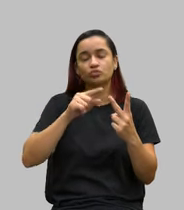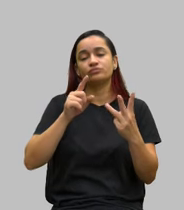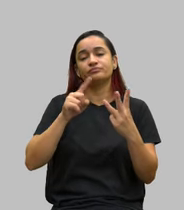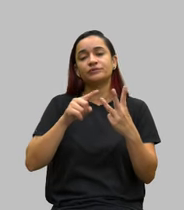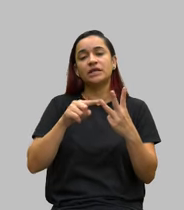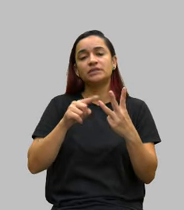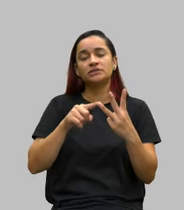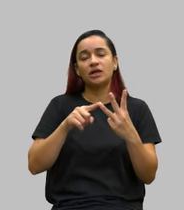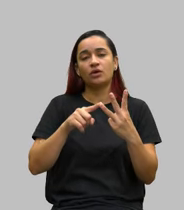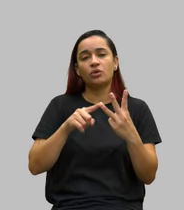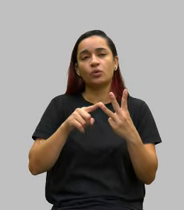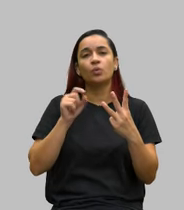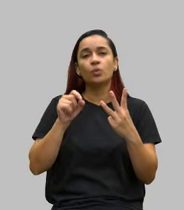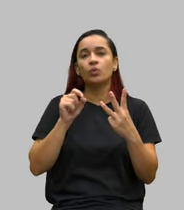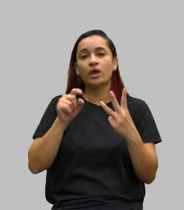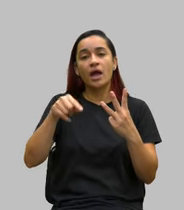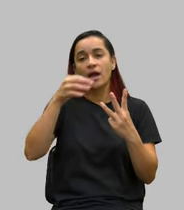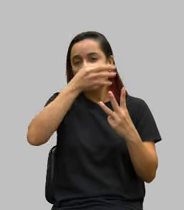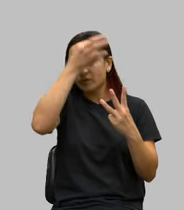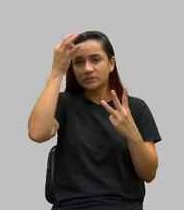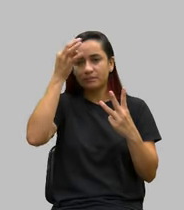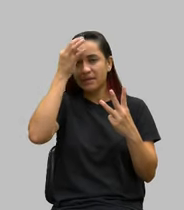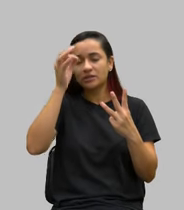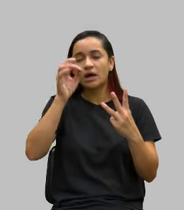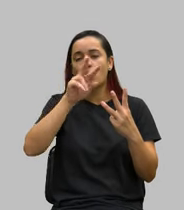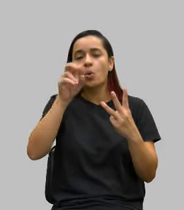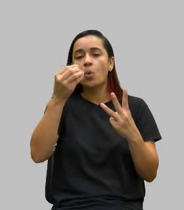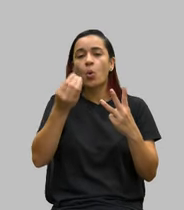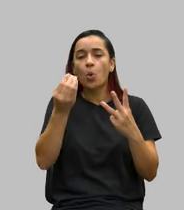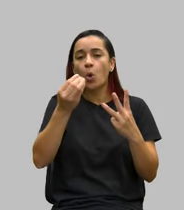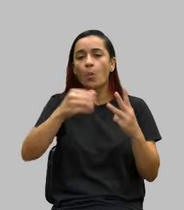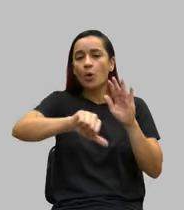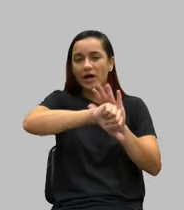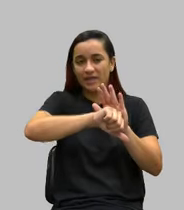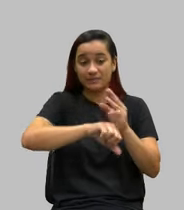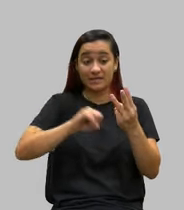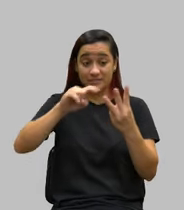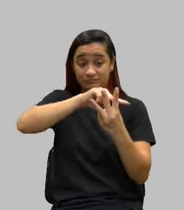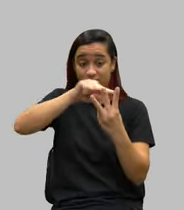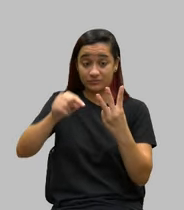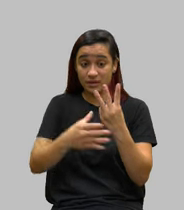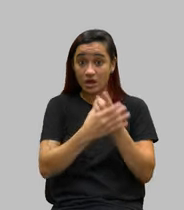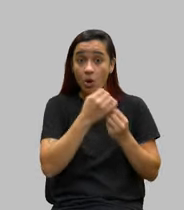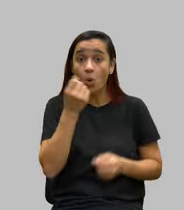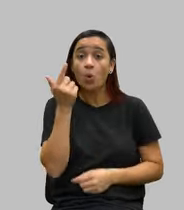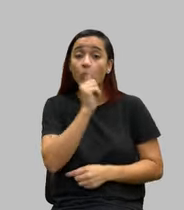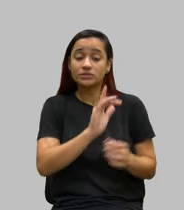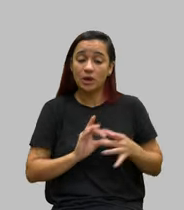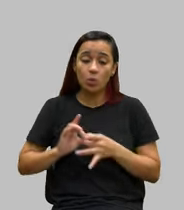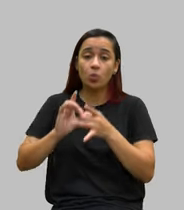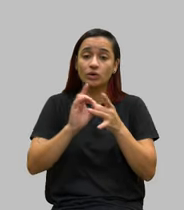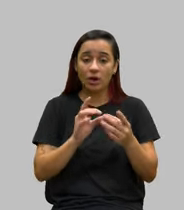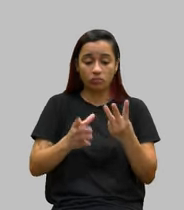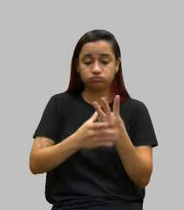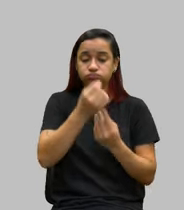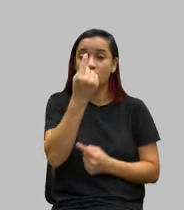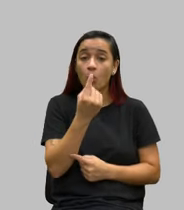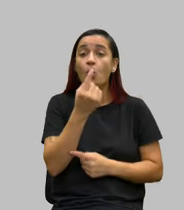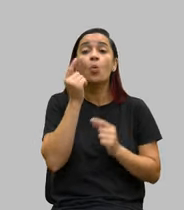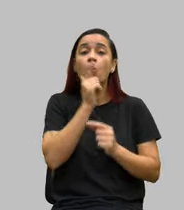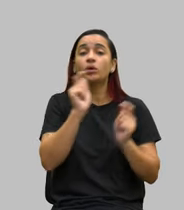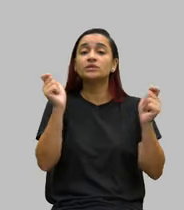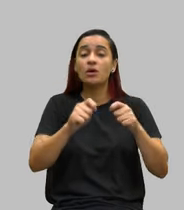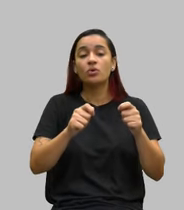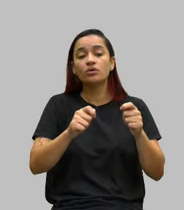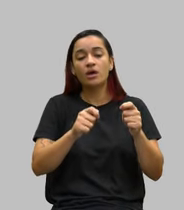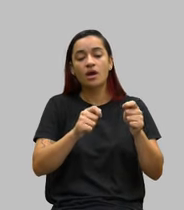parte espiritual do preso se a gente consegue unir Deputado essas três esse tripé a possibilidade de ressocialização ela